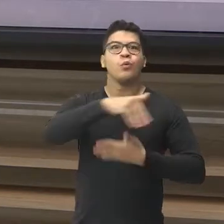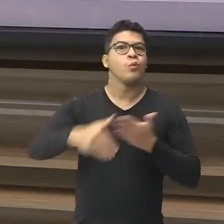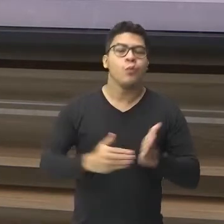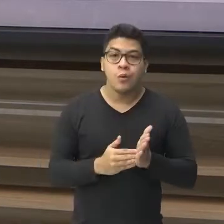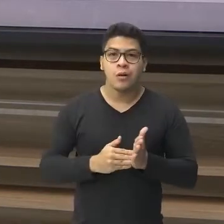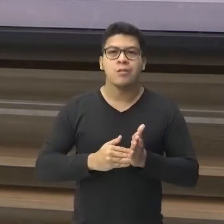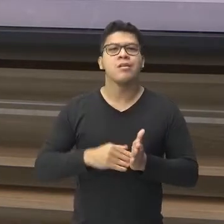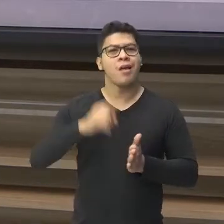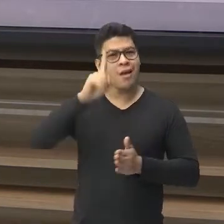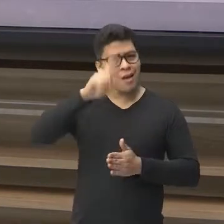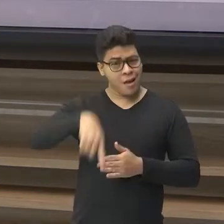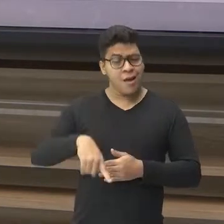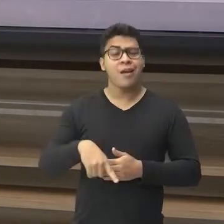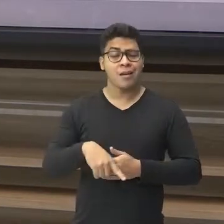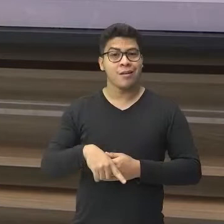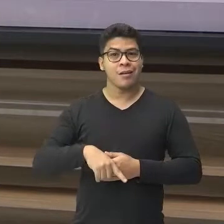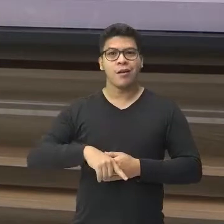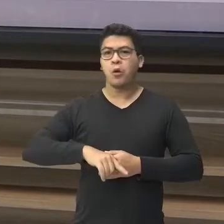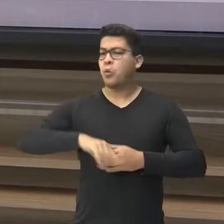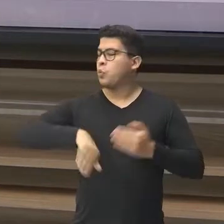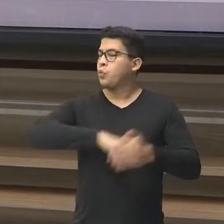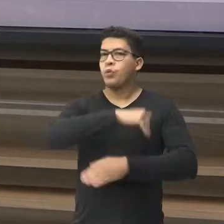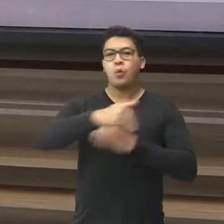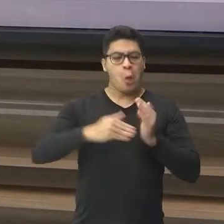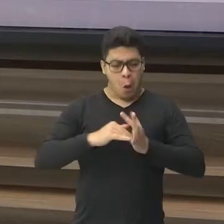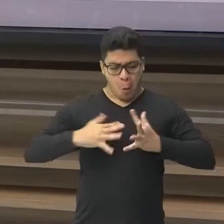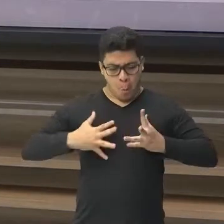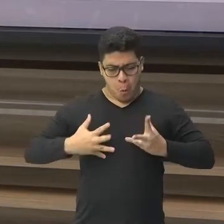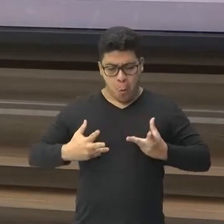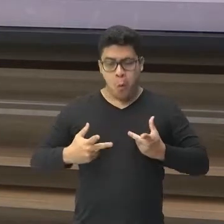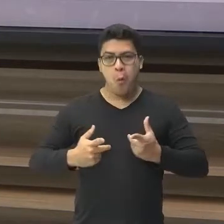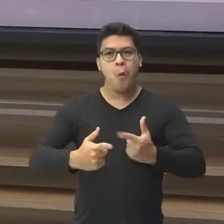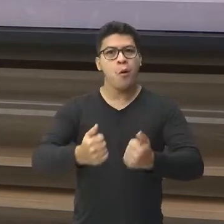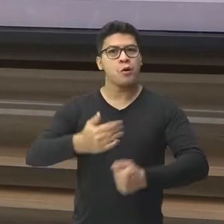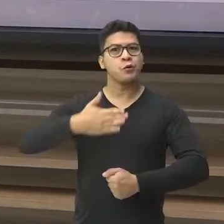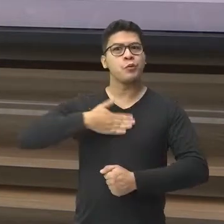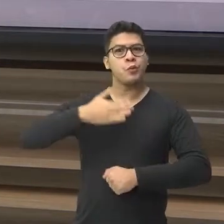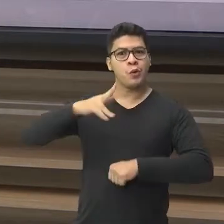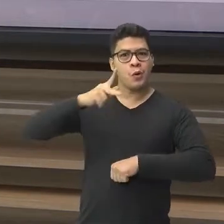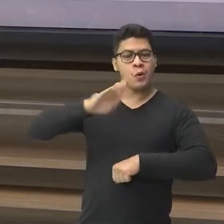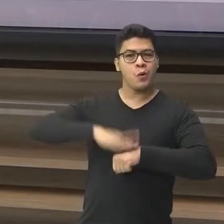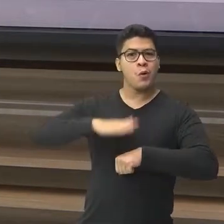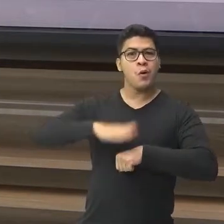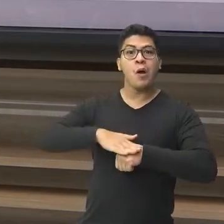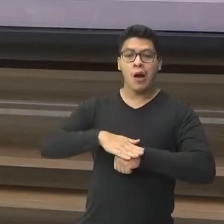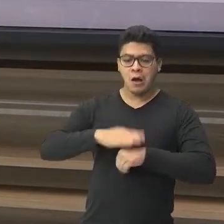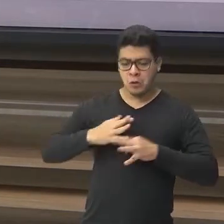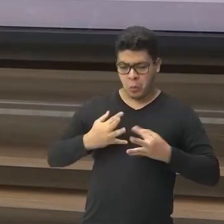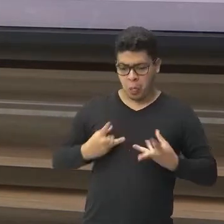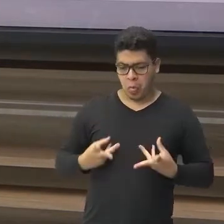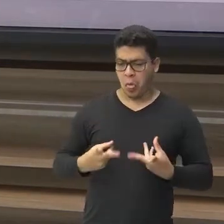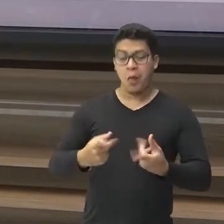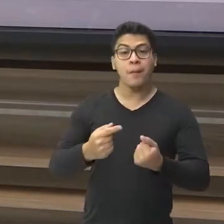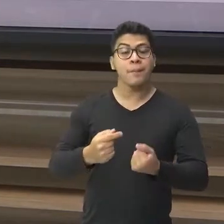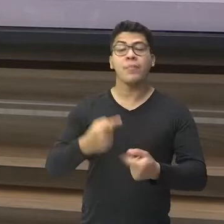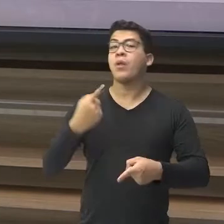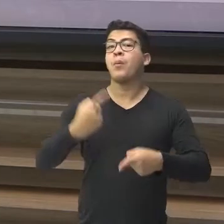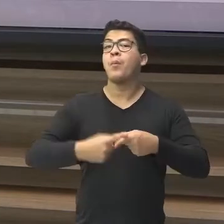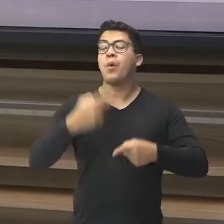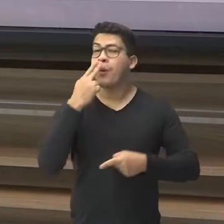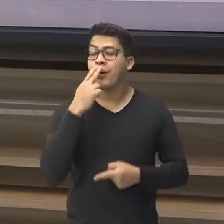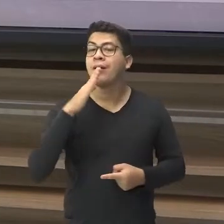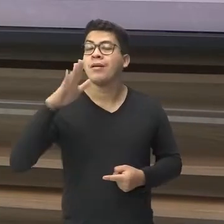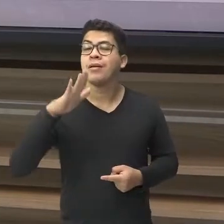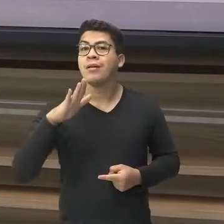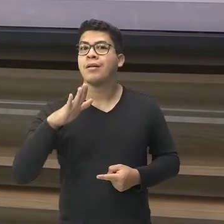mesmos destroem os seus recursos para prejudicar o exército inimigo. E por que eu digo que Hitler não estudou história? Porque isso